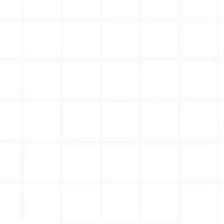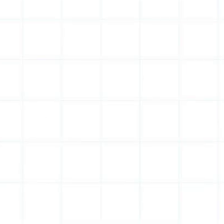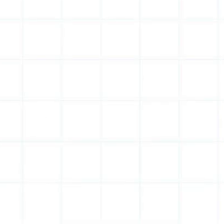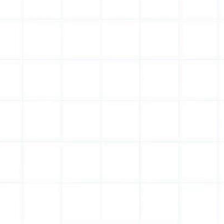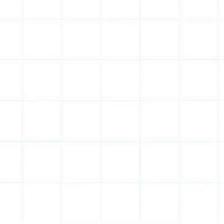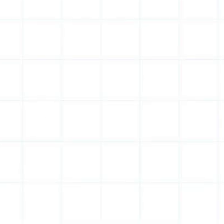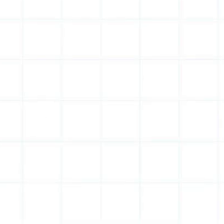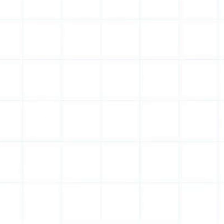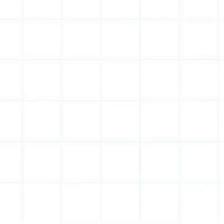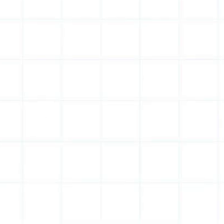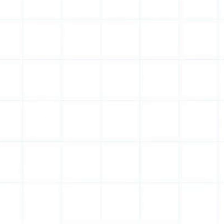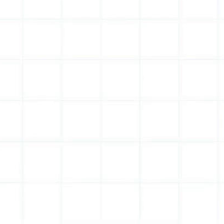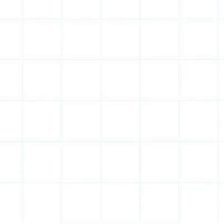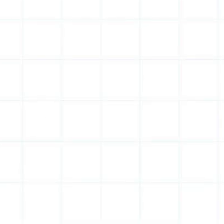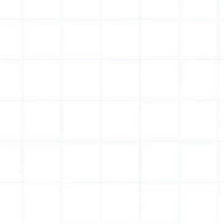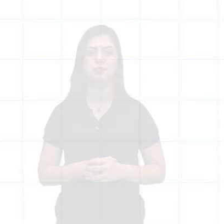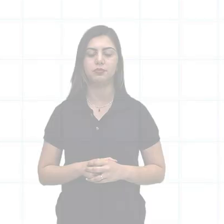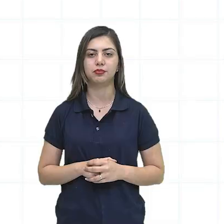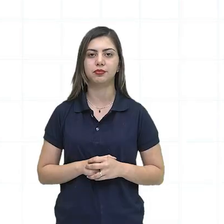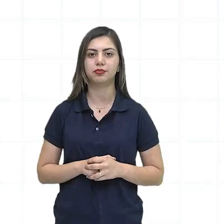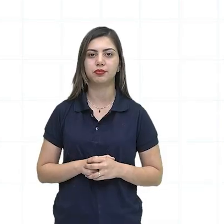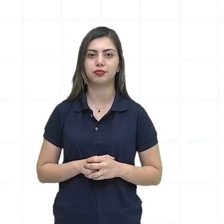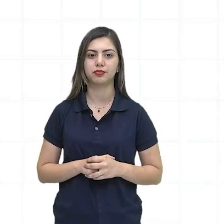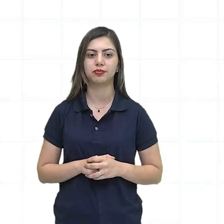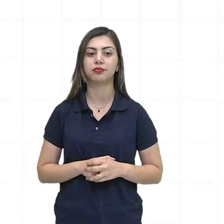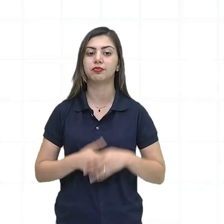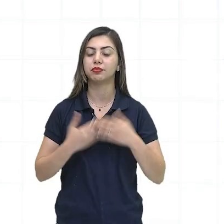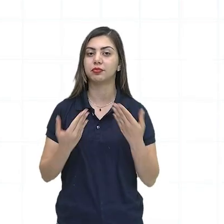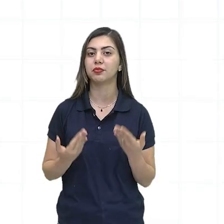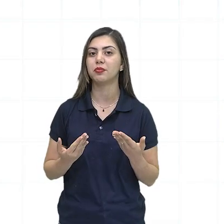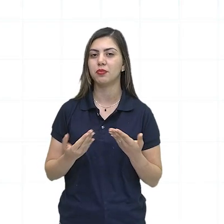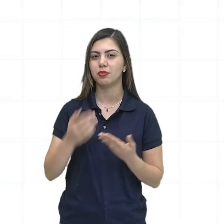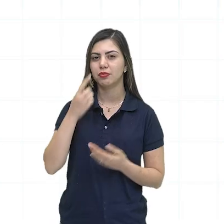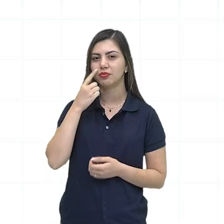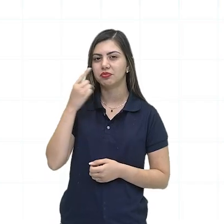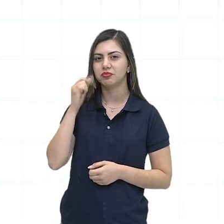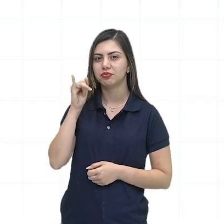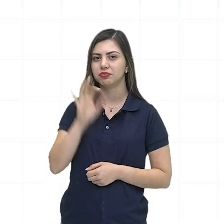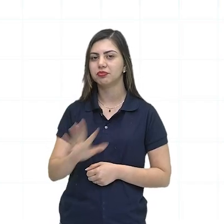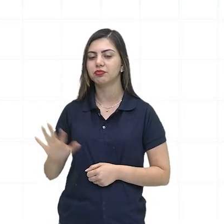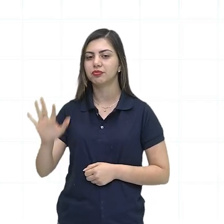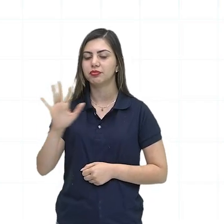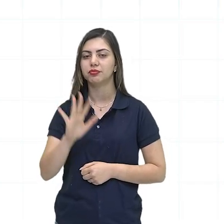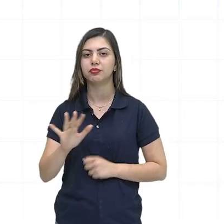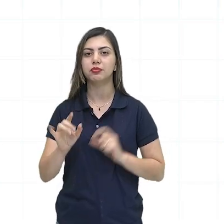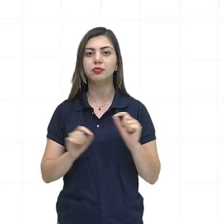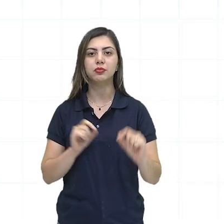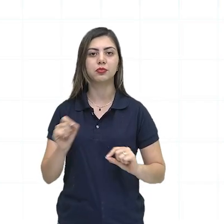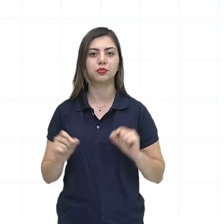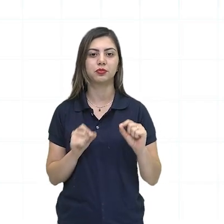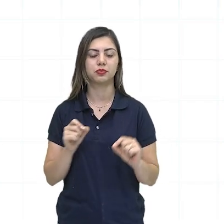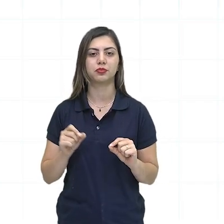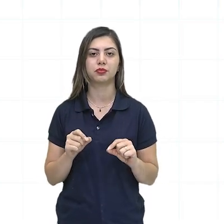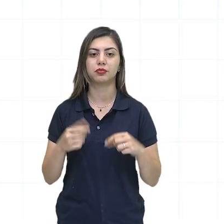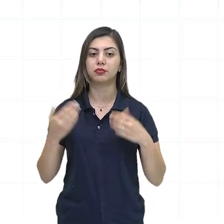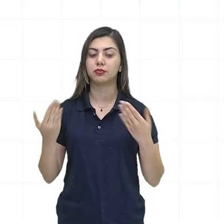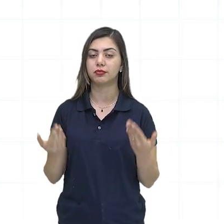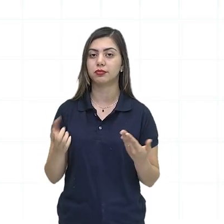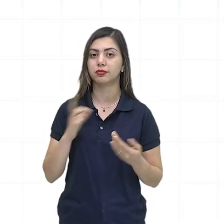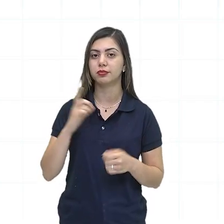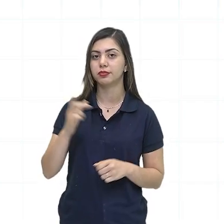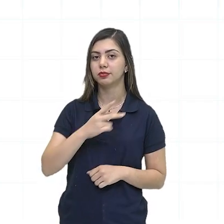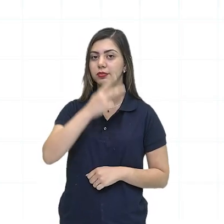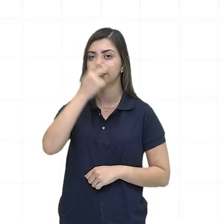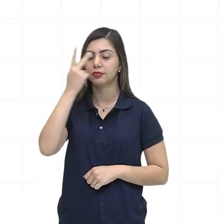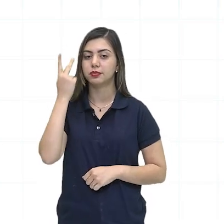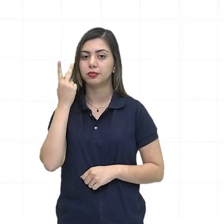no chão na hora do lançamento, como vocês estão vendo aí na imagem. Observem, nós temos aí o nosso